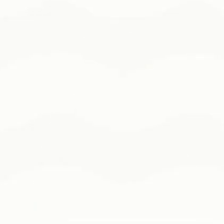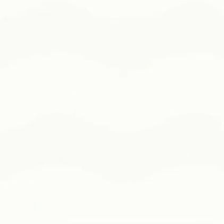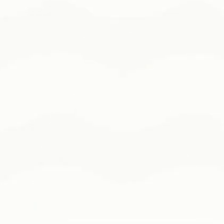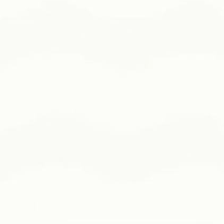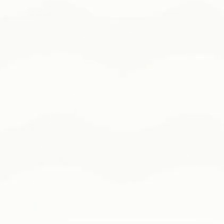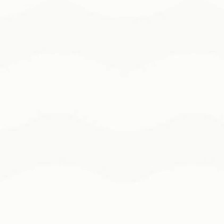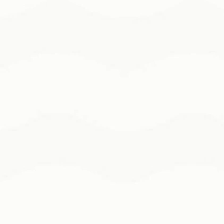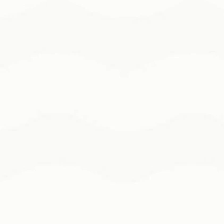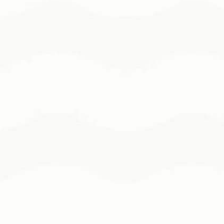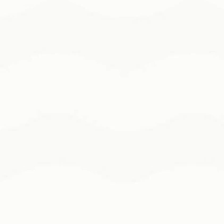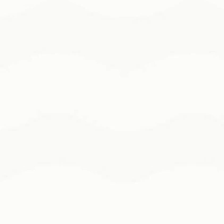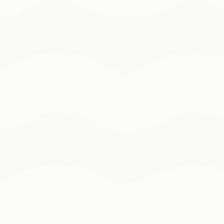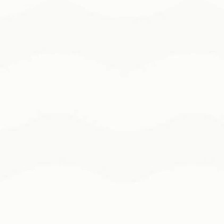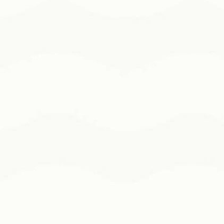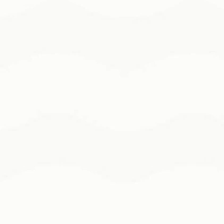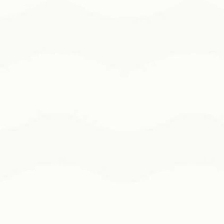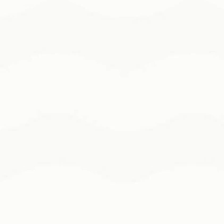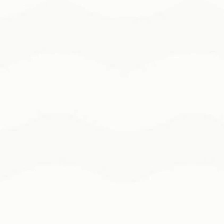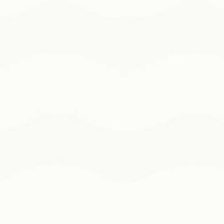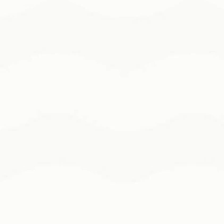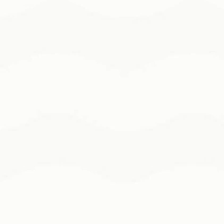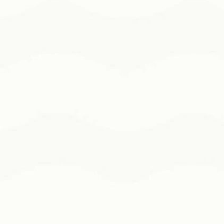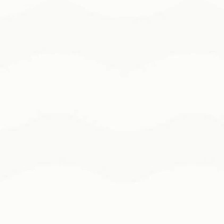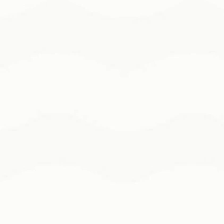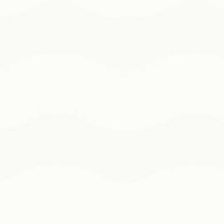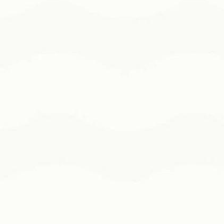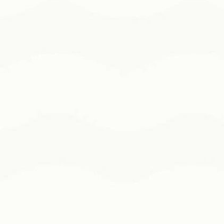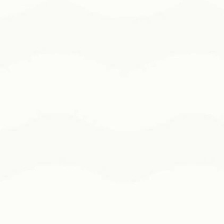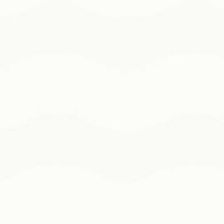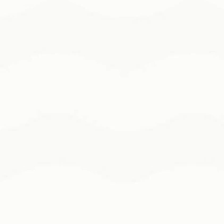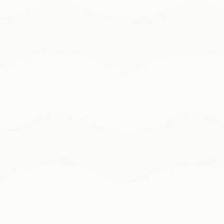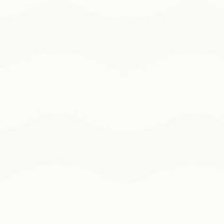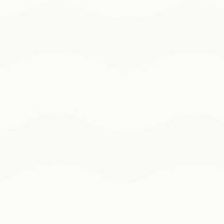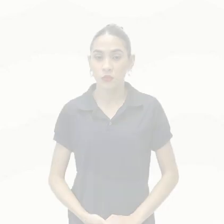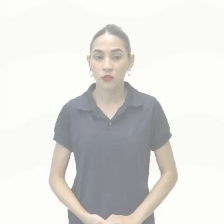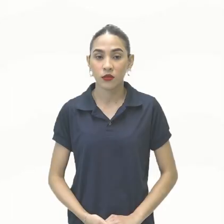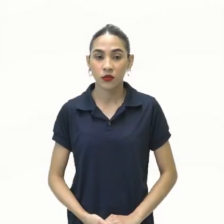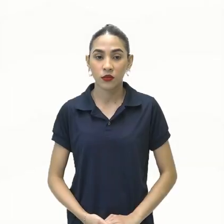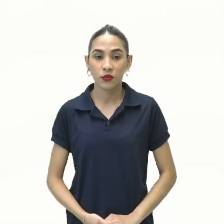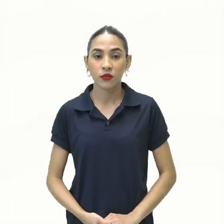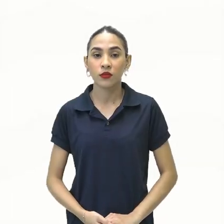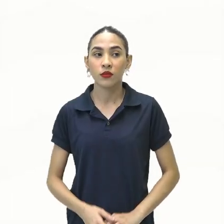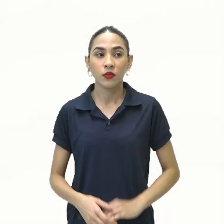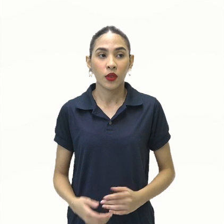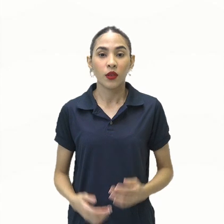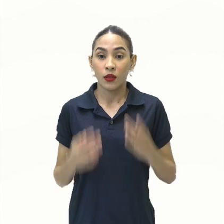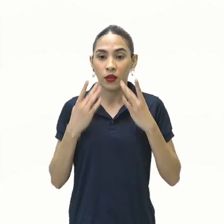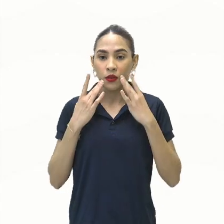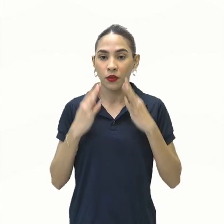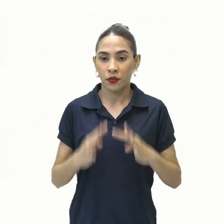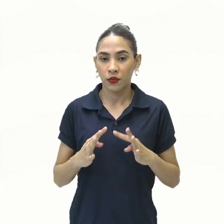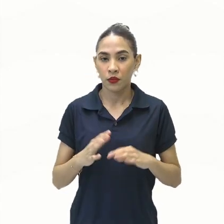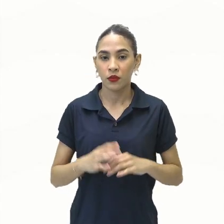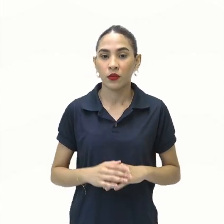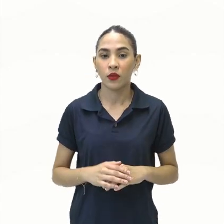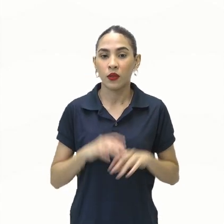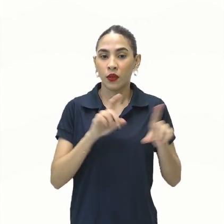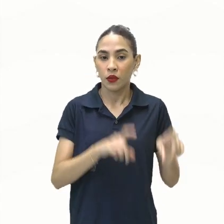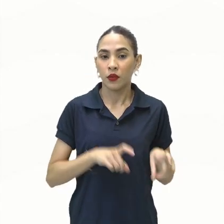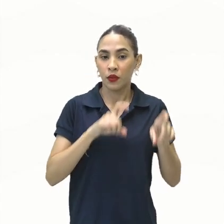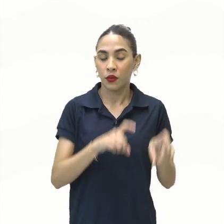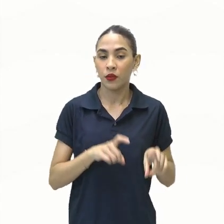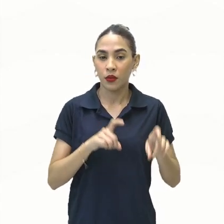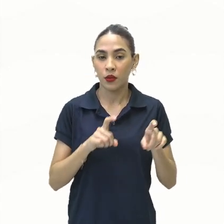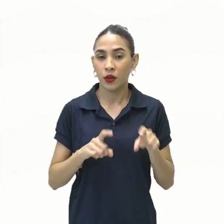Aqui a gente está falando de compostagem, claro. Esta é uma técnica comum na agricultura orgânica, onde os materiais